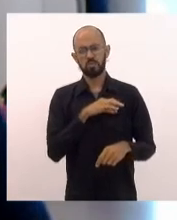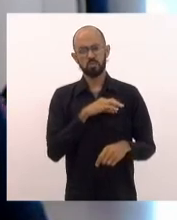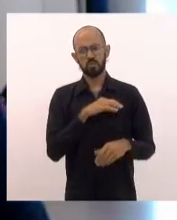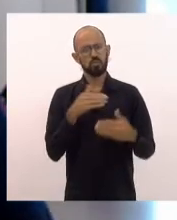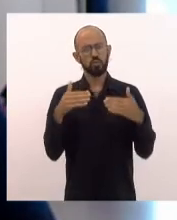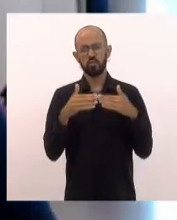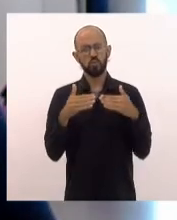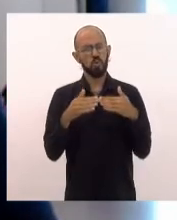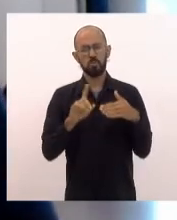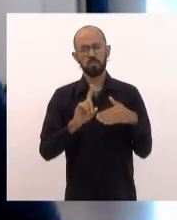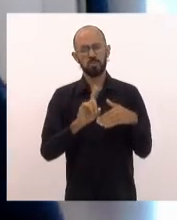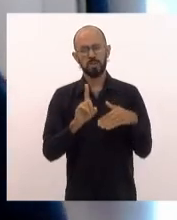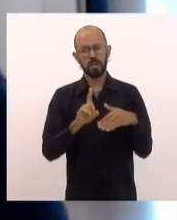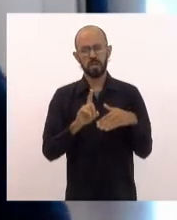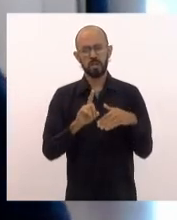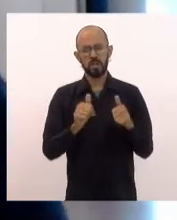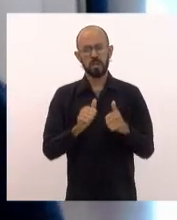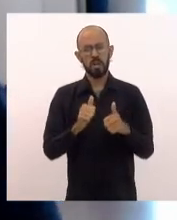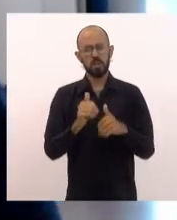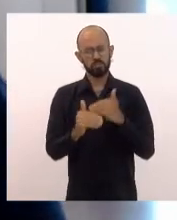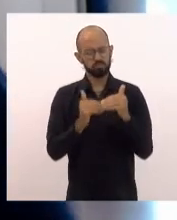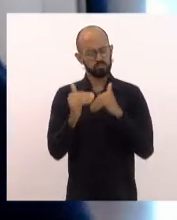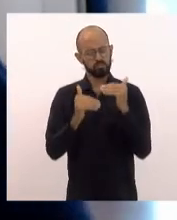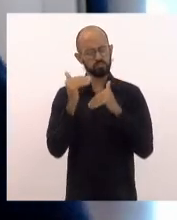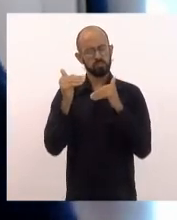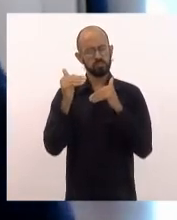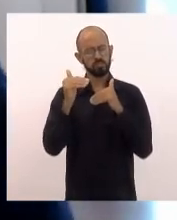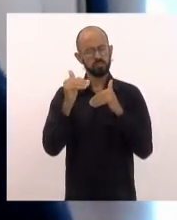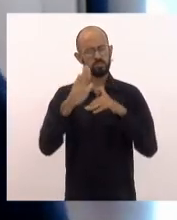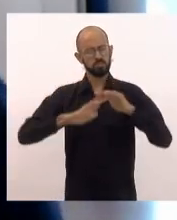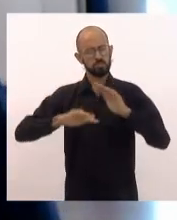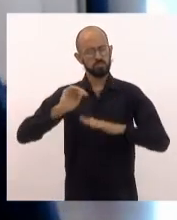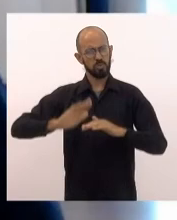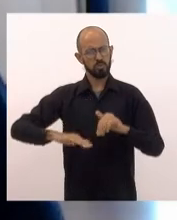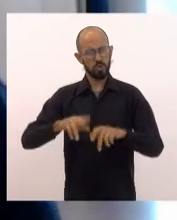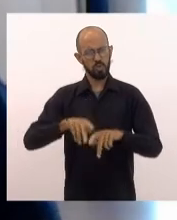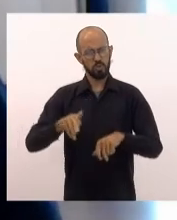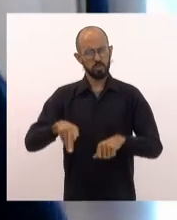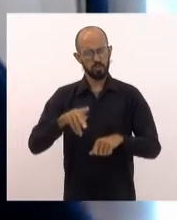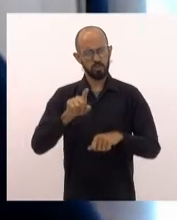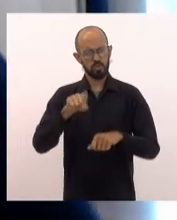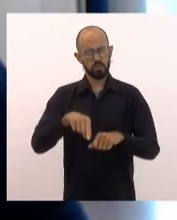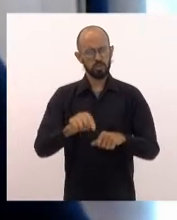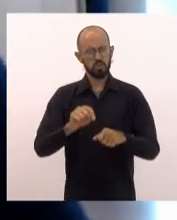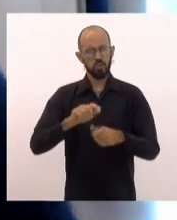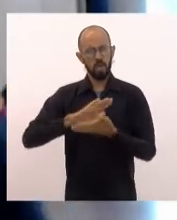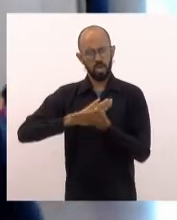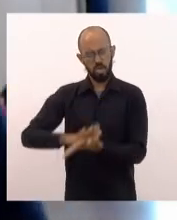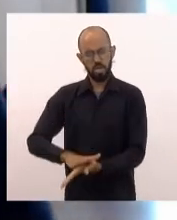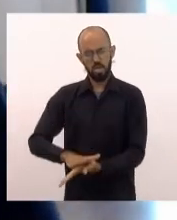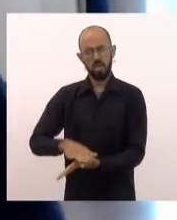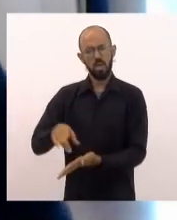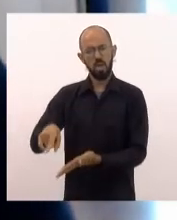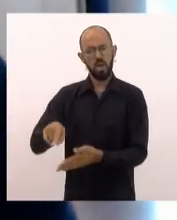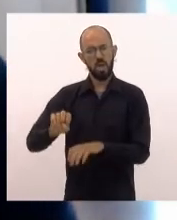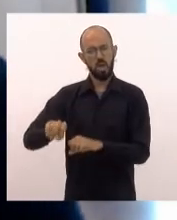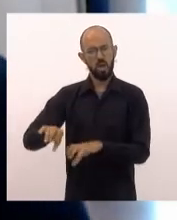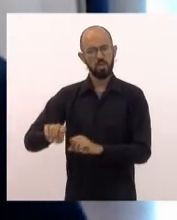continuidade aos processos de mudanças de nível. Isso é, de alguma forma, massacrar a